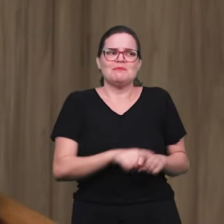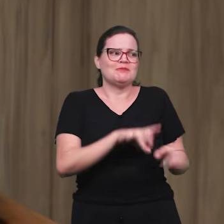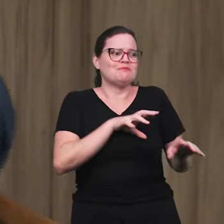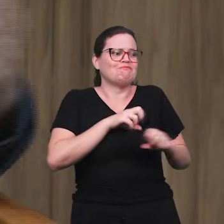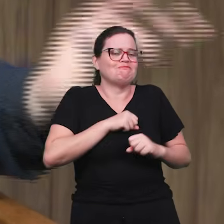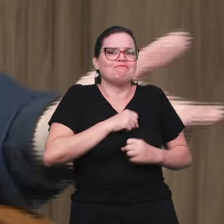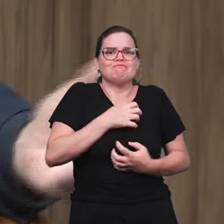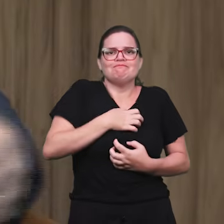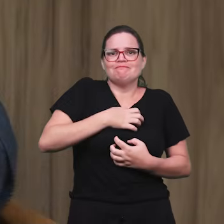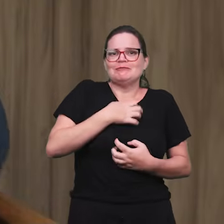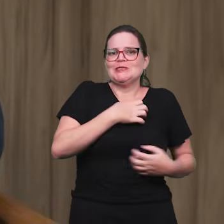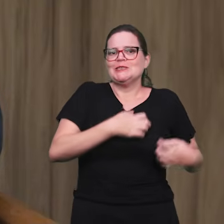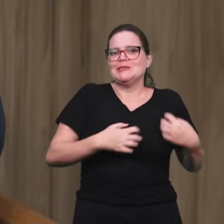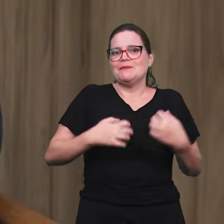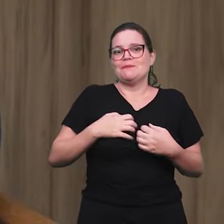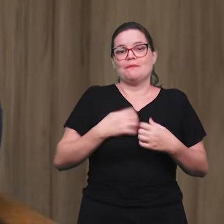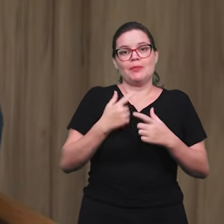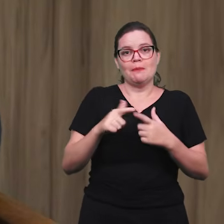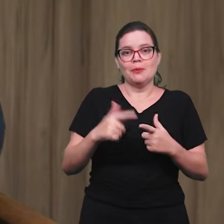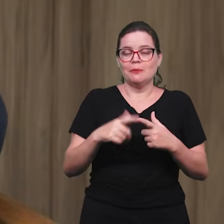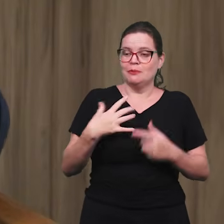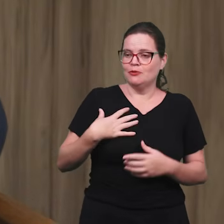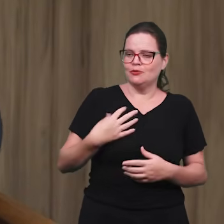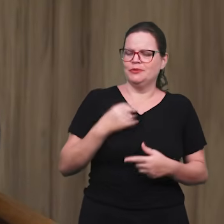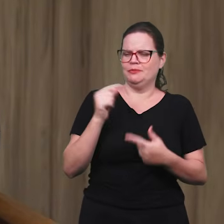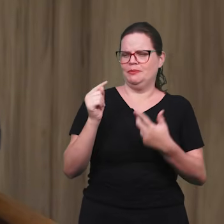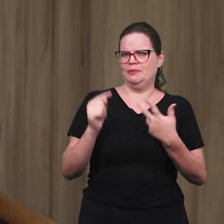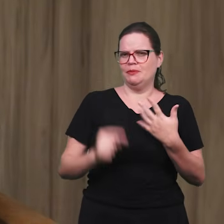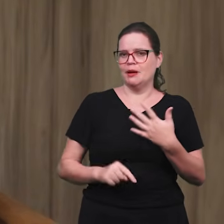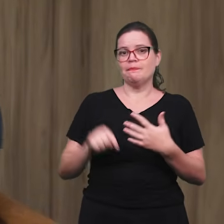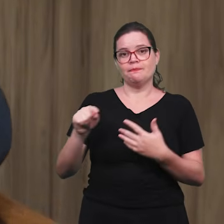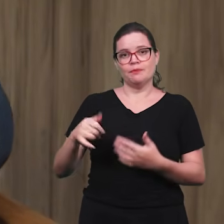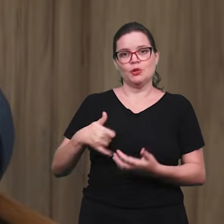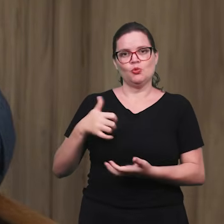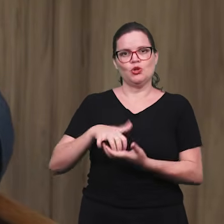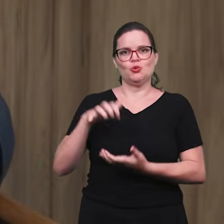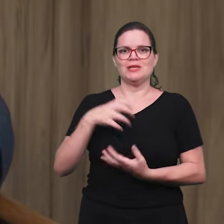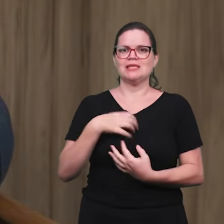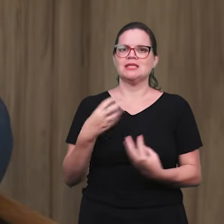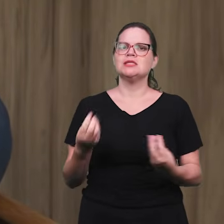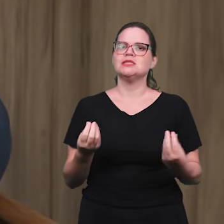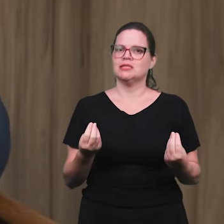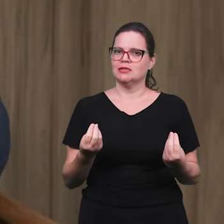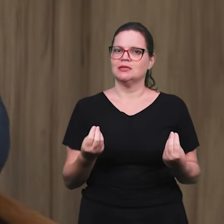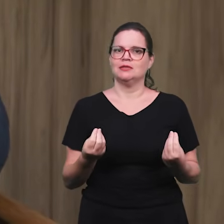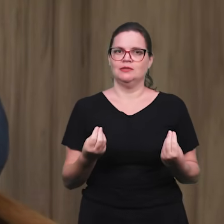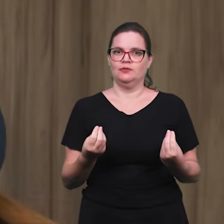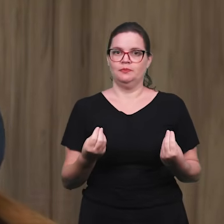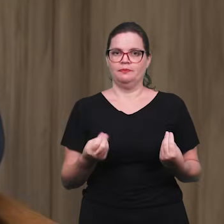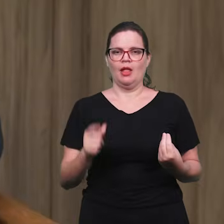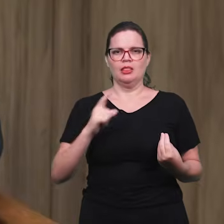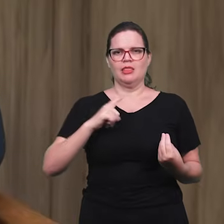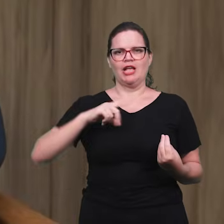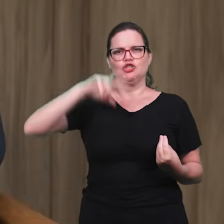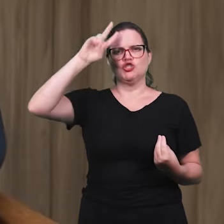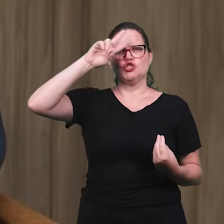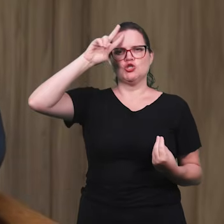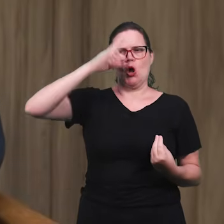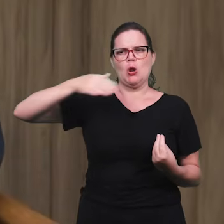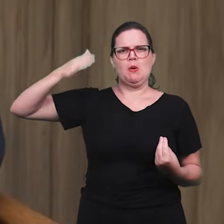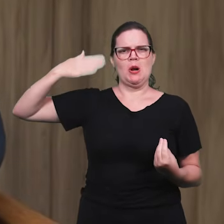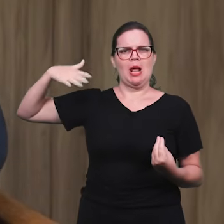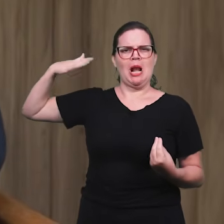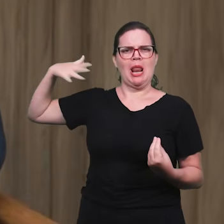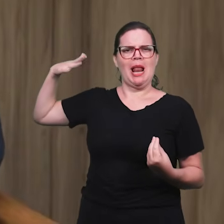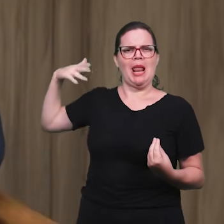ele está com um problema com os filhos. Enfim, tem uma série de fatores e o idoso ele é extremamente sensível. Apesar de ter todo o histórico